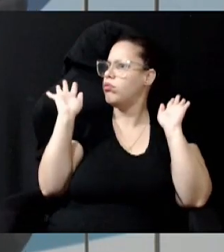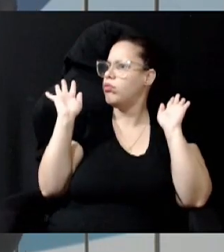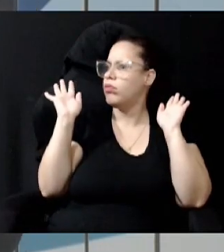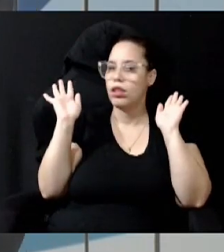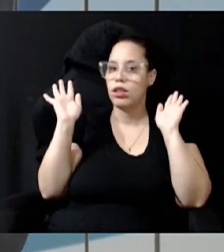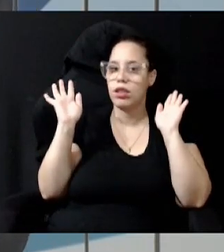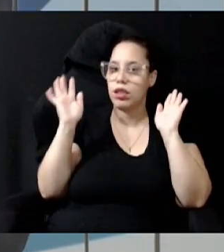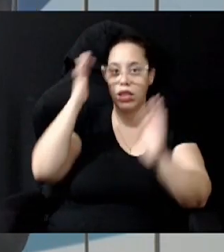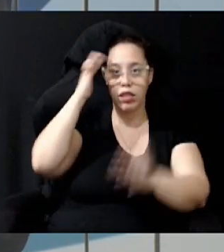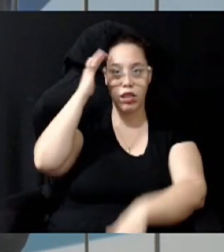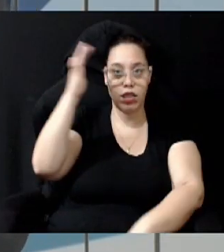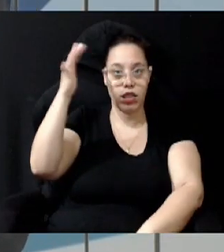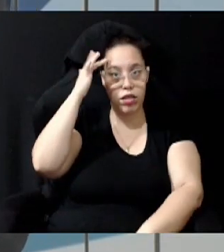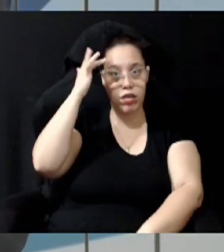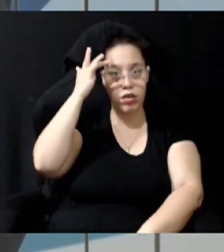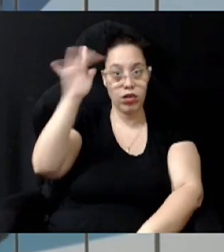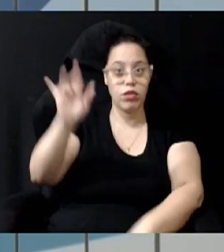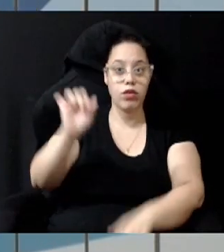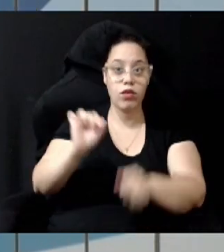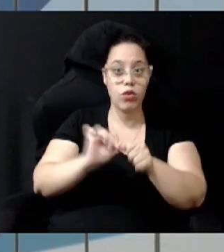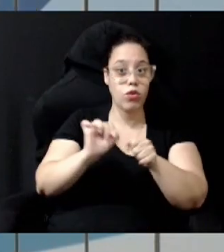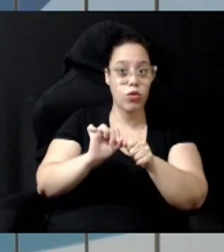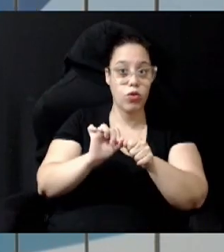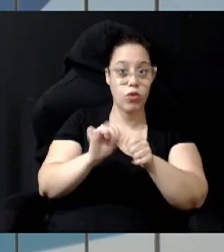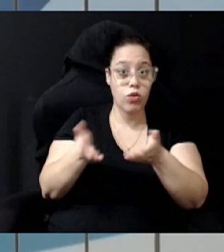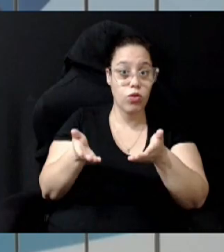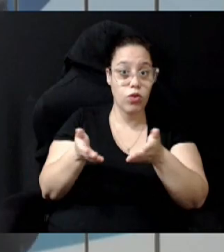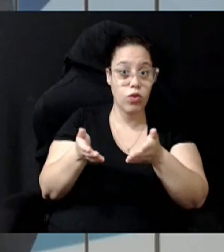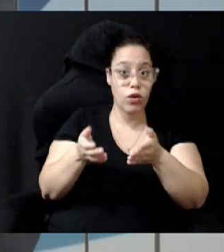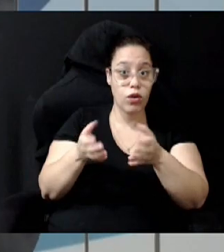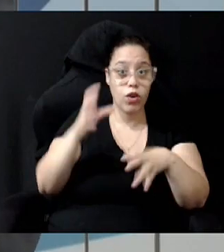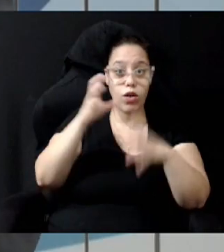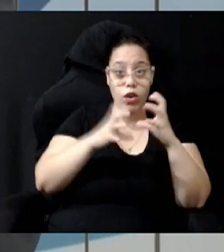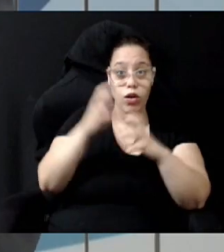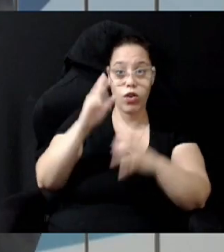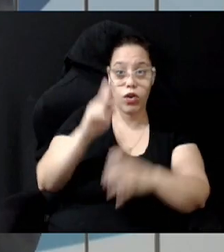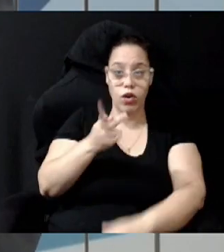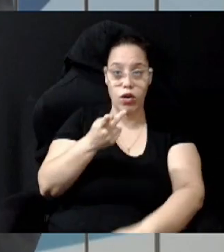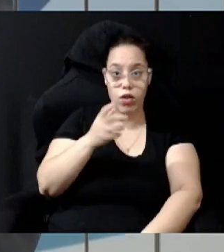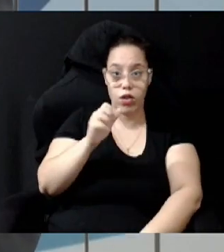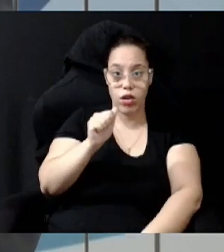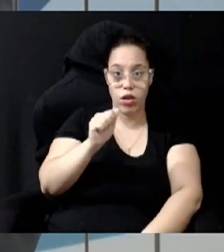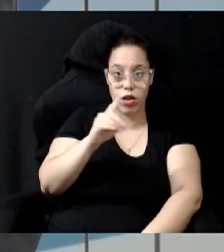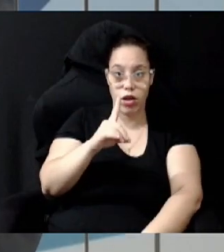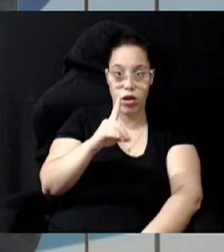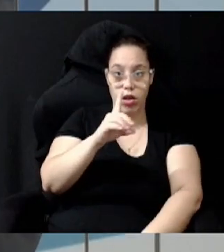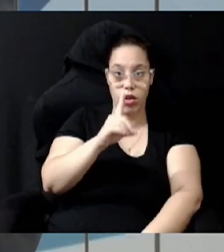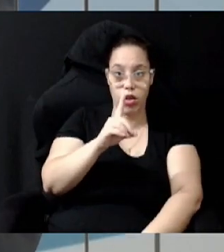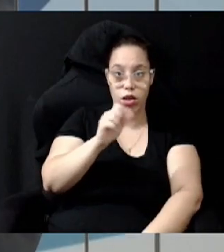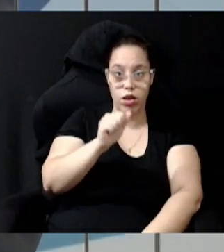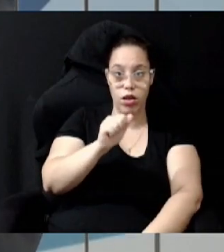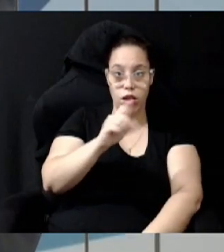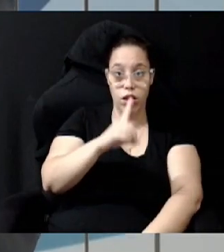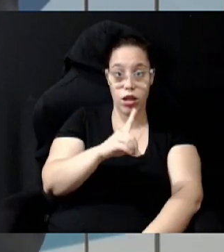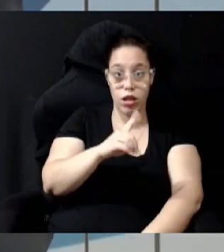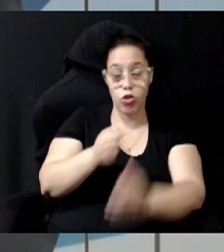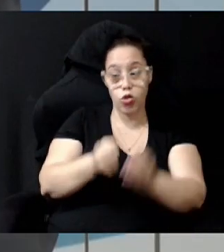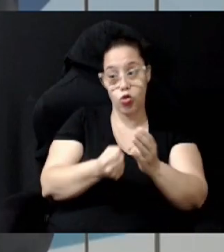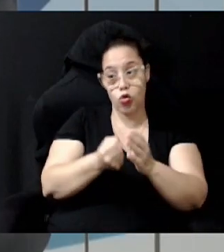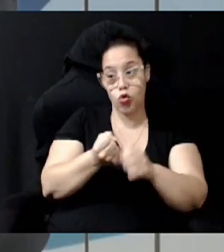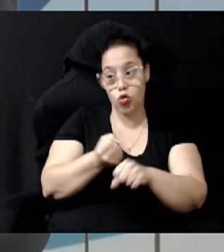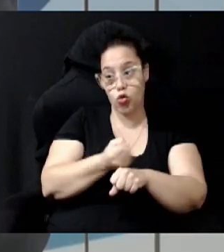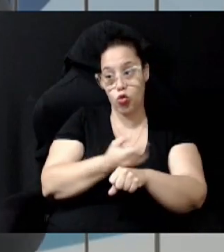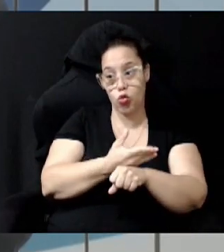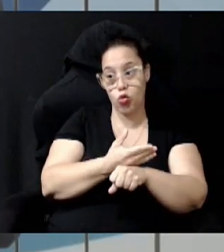quem teve a ideia de brigar com a Haddad, que ele subiu 20% o preço da passagem de ônibus em São Paulo, né?